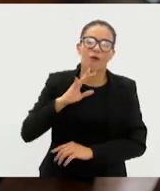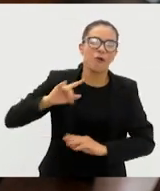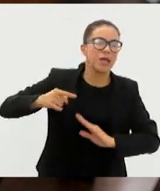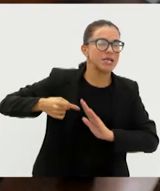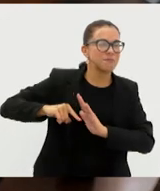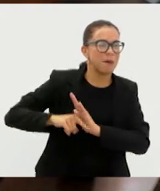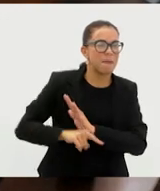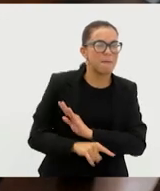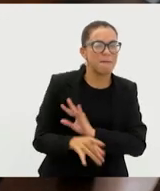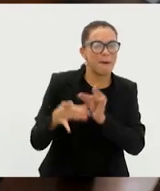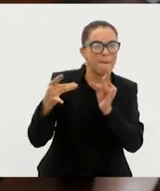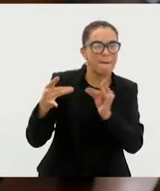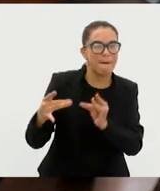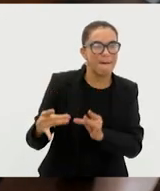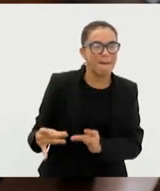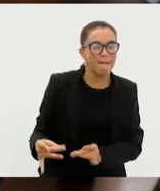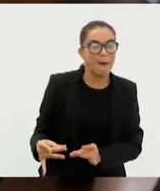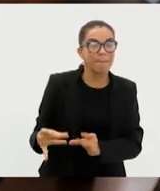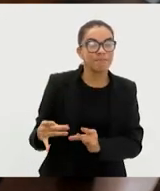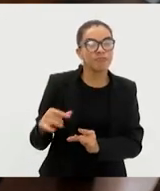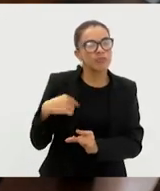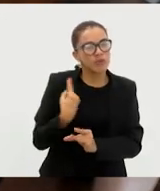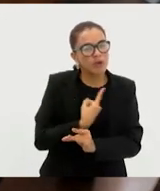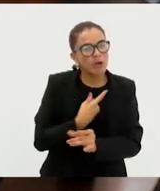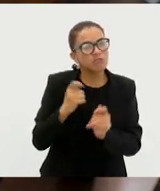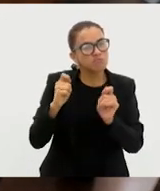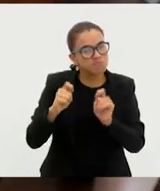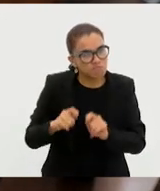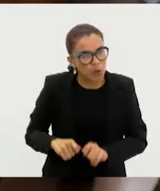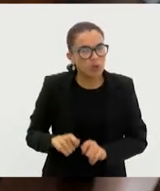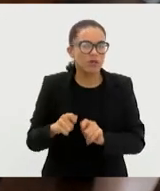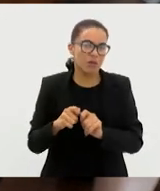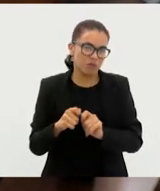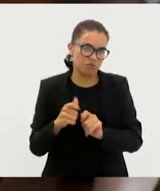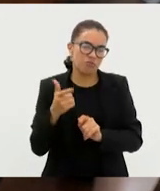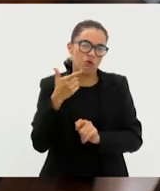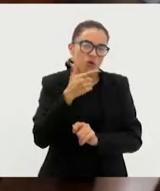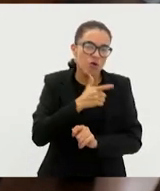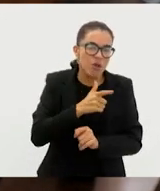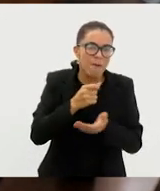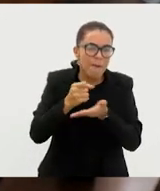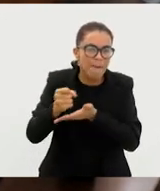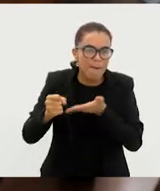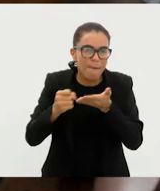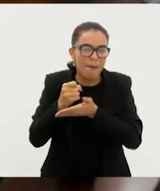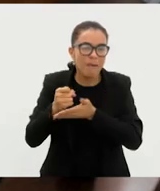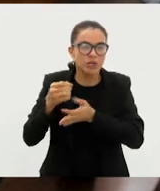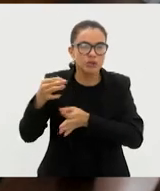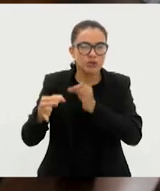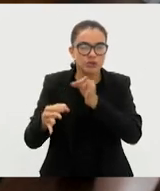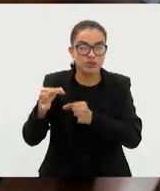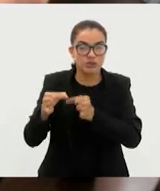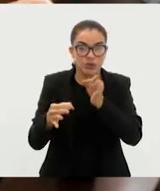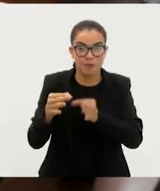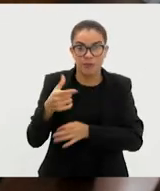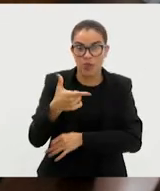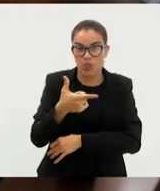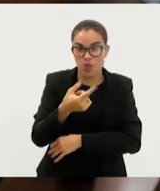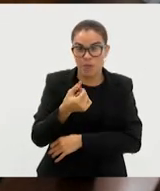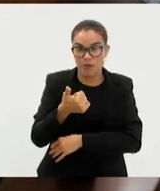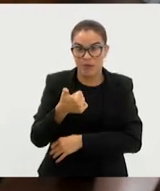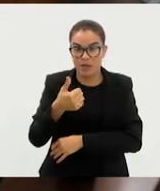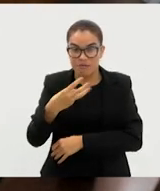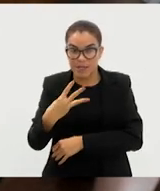fundo. Então, nós podemos, no meu entendimento, a todos os fundamentos jurídicos para que 2013 para